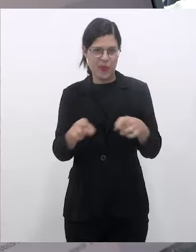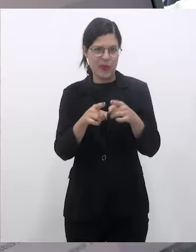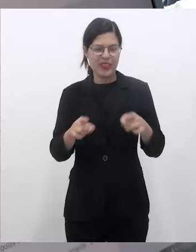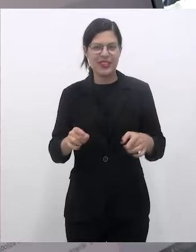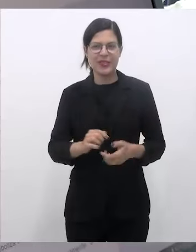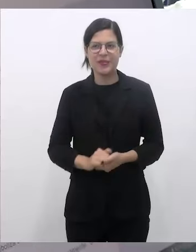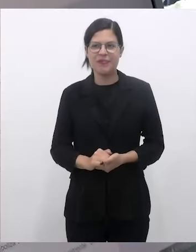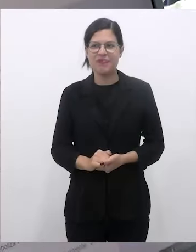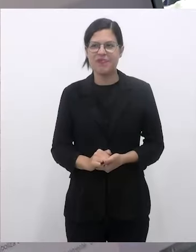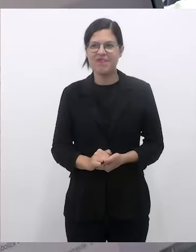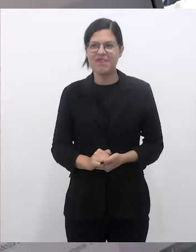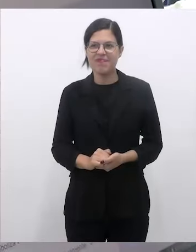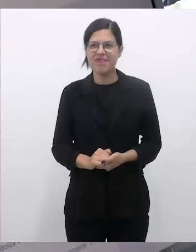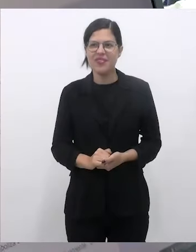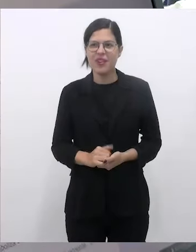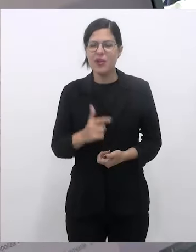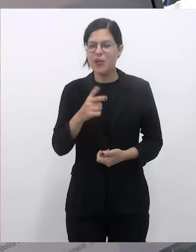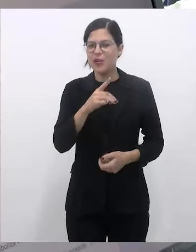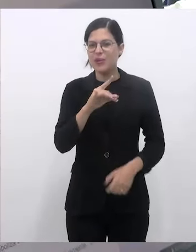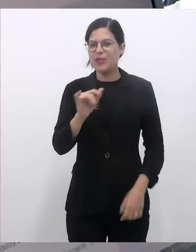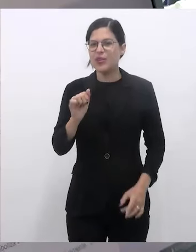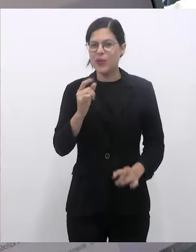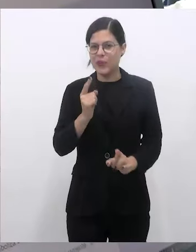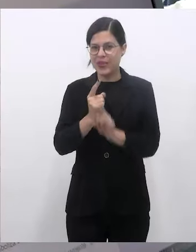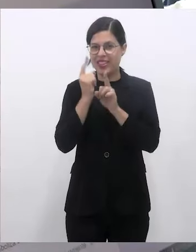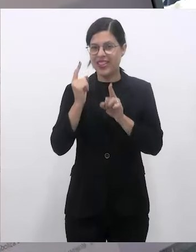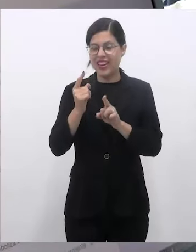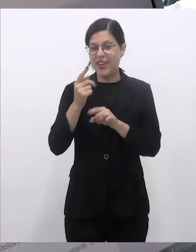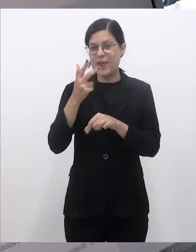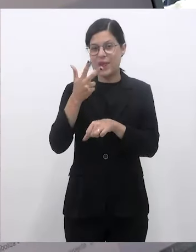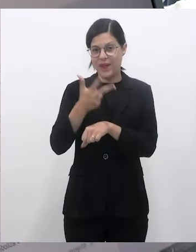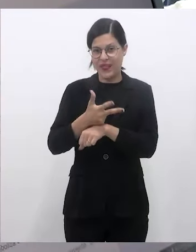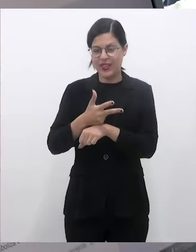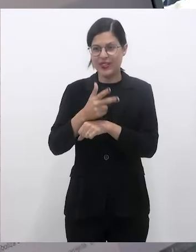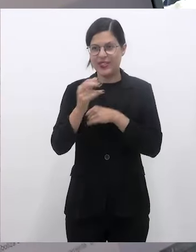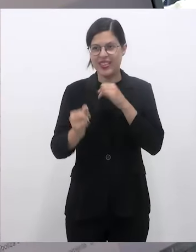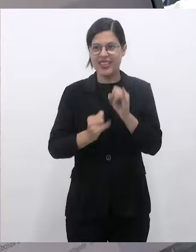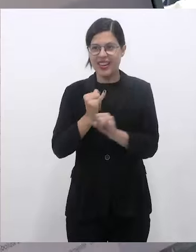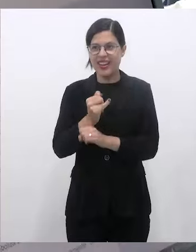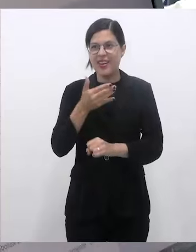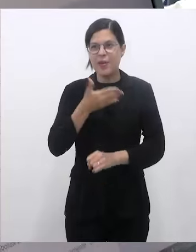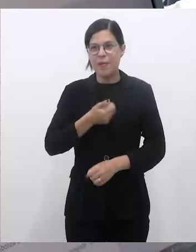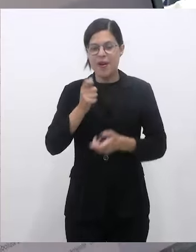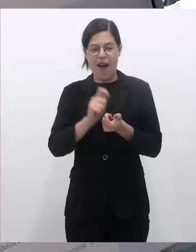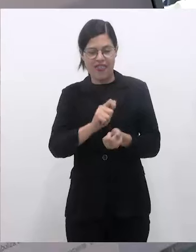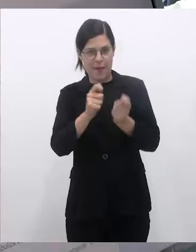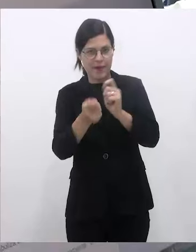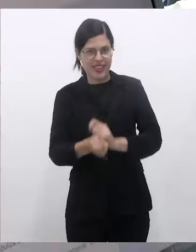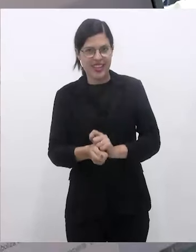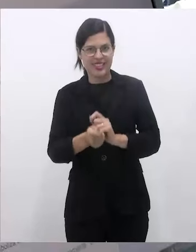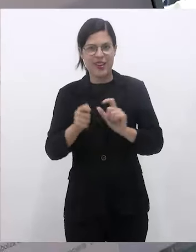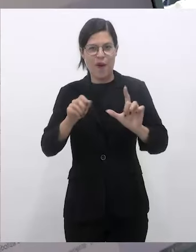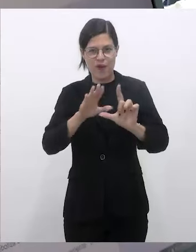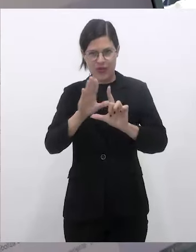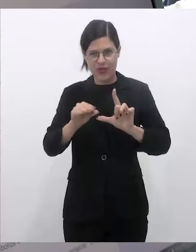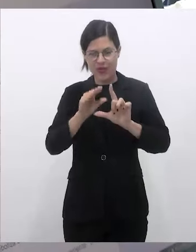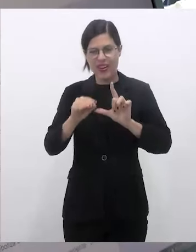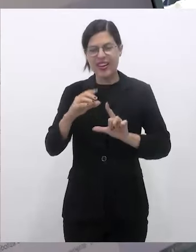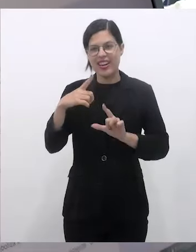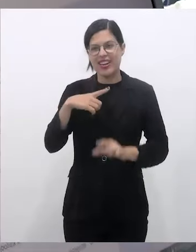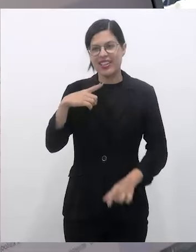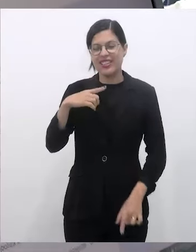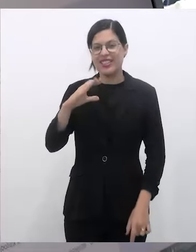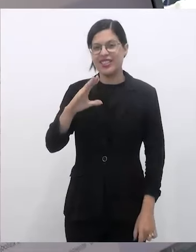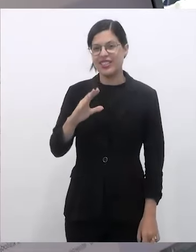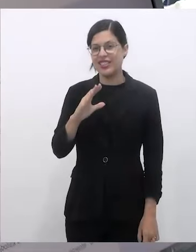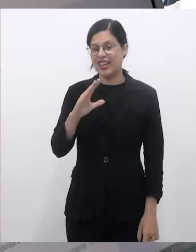né? E aí outro dia eu achei um vídeo na internet das melhores adaptações de dublagem. Aí tava lá Chaves,